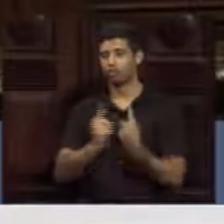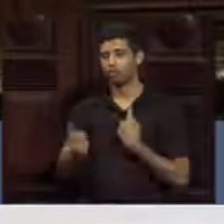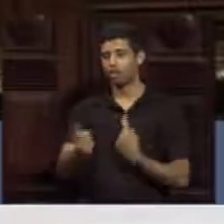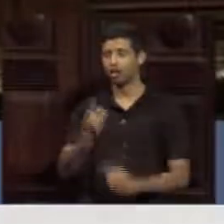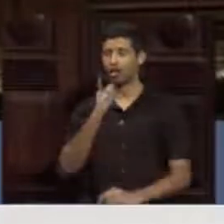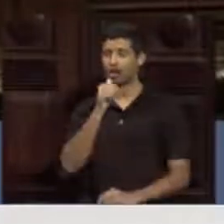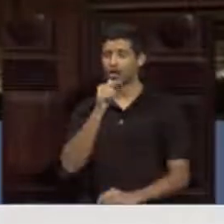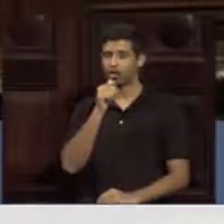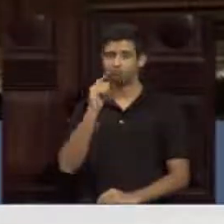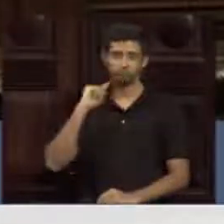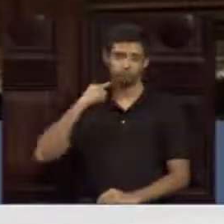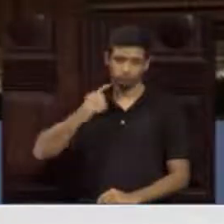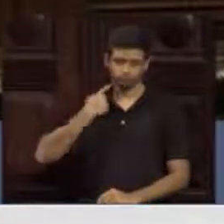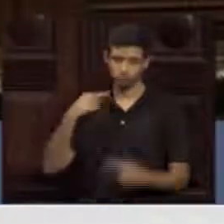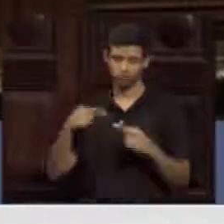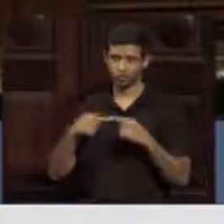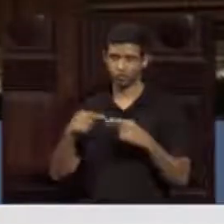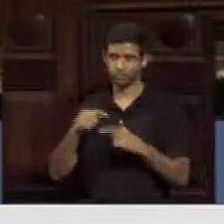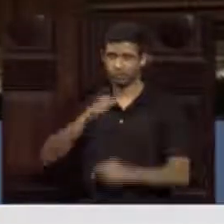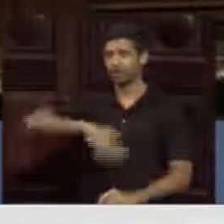região dos lagos.